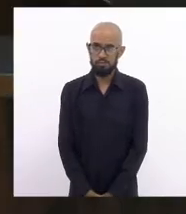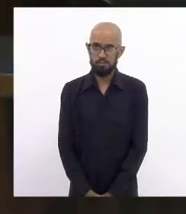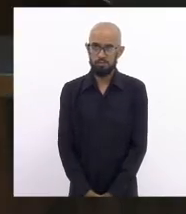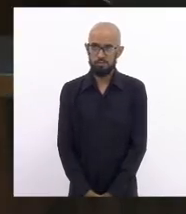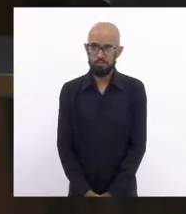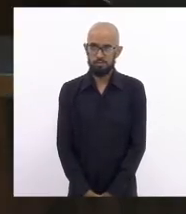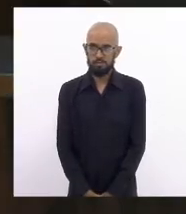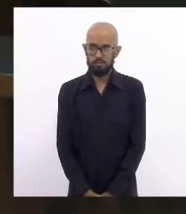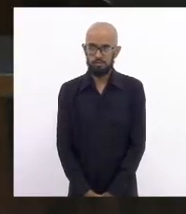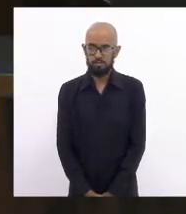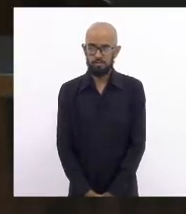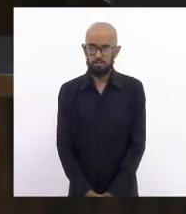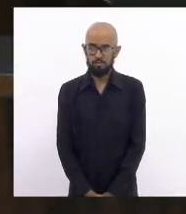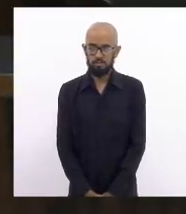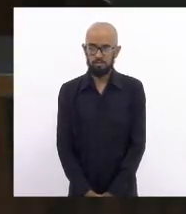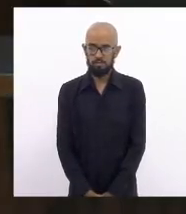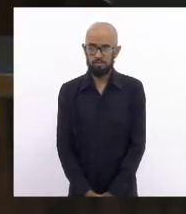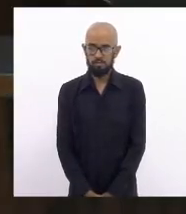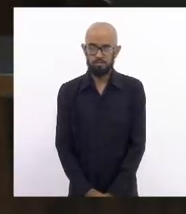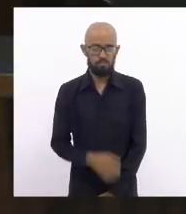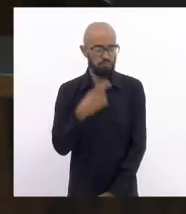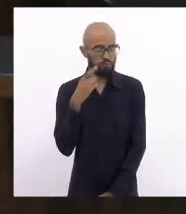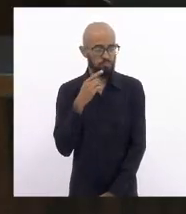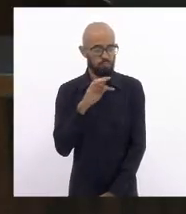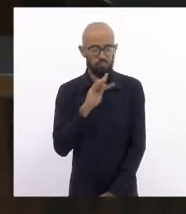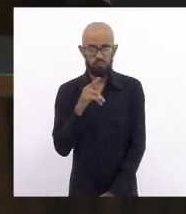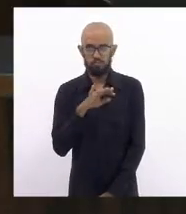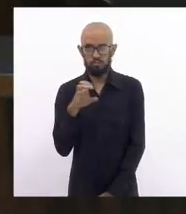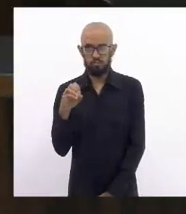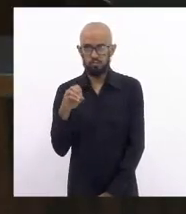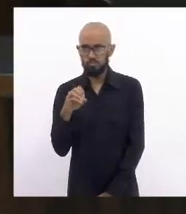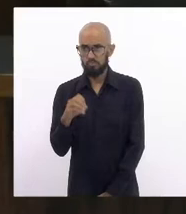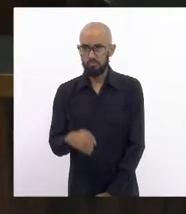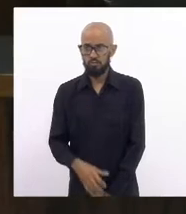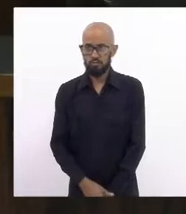Deputado Chico Machado.